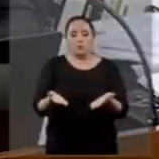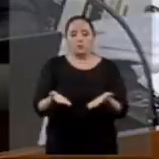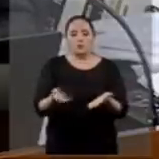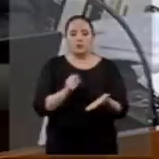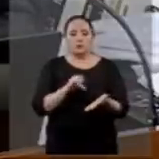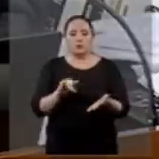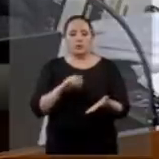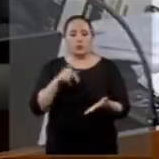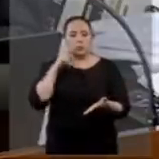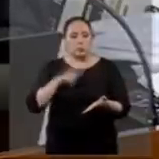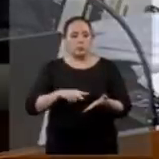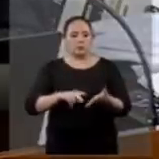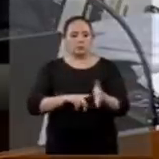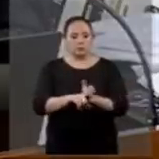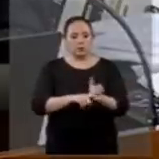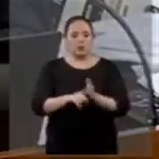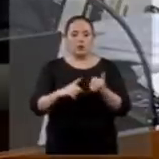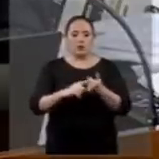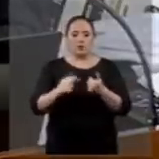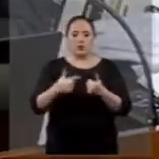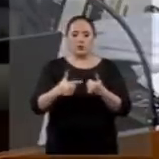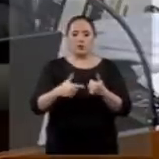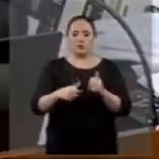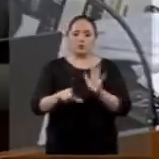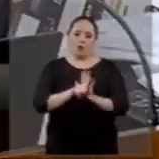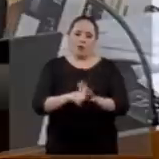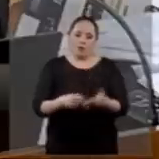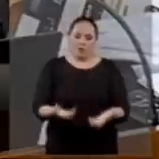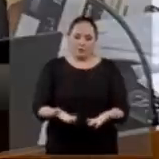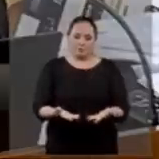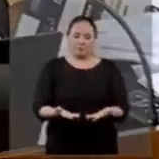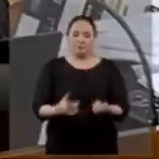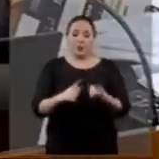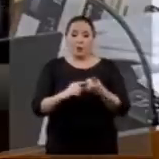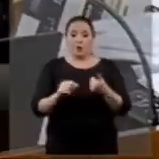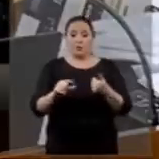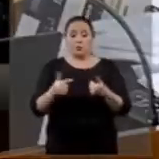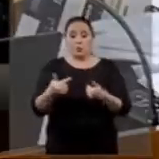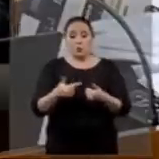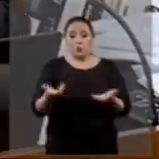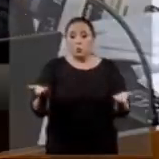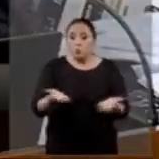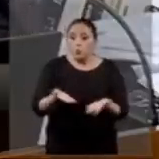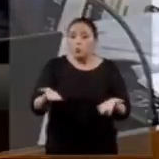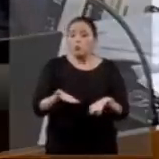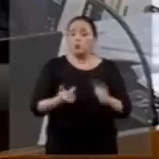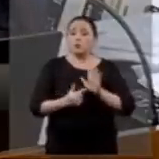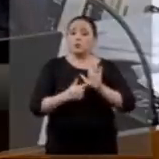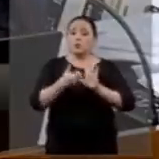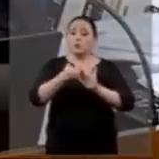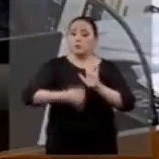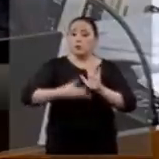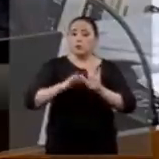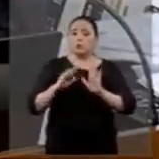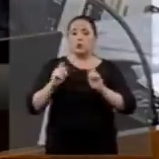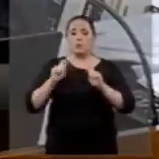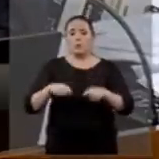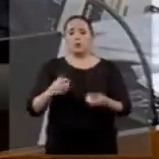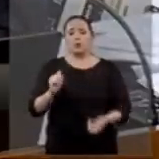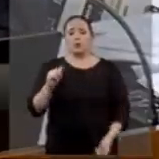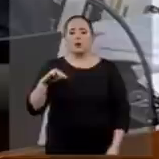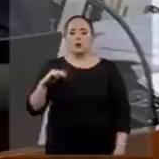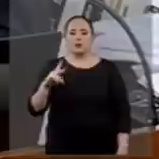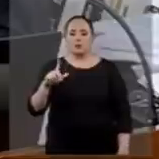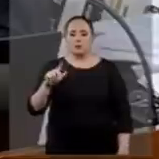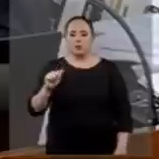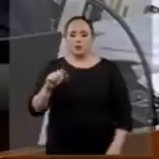sem a análise do artigo 2º inteiro da lei. E o artigo 2º hoje, ele prevê toda a possibilidade de ampla defesa.